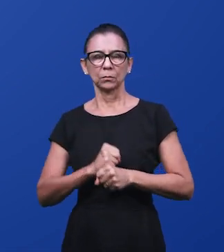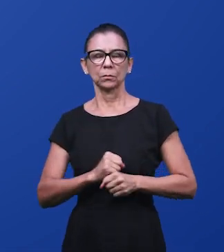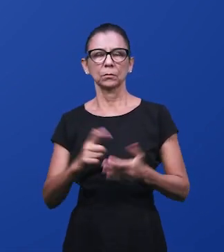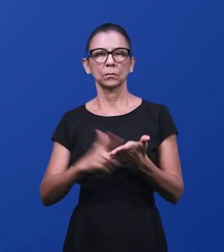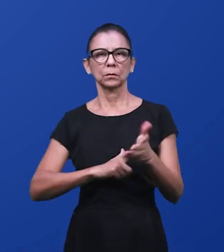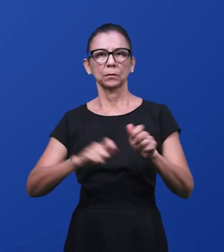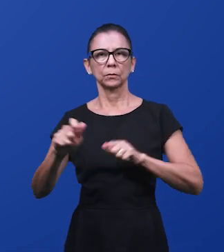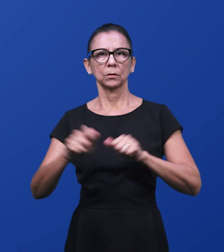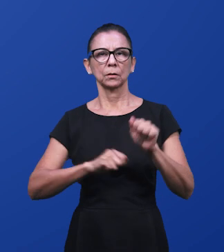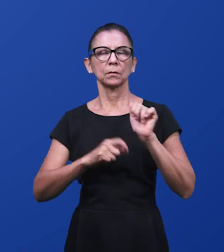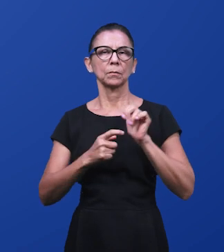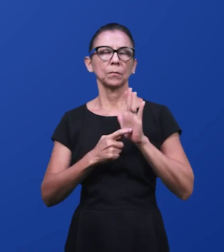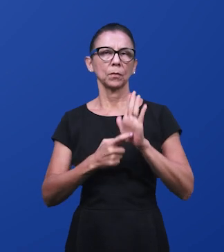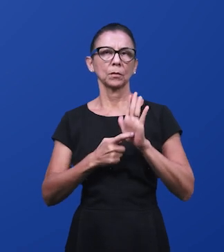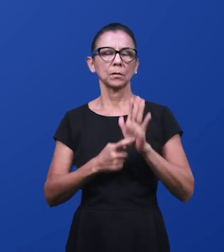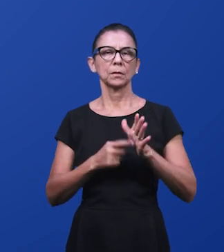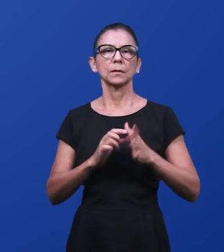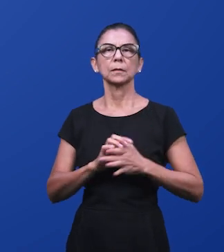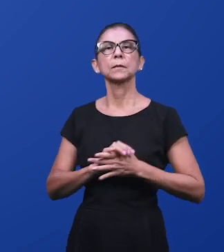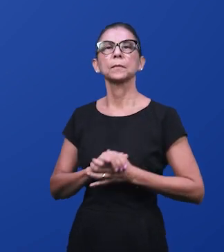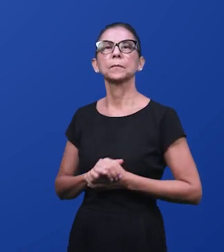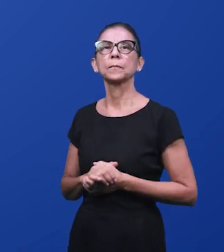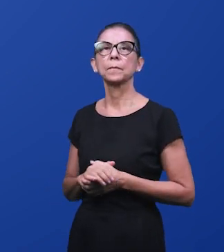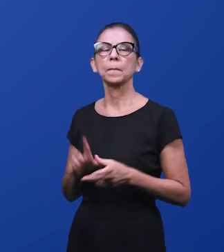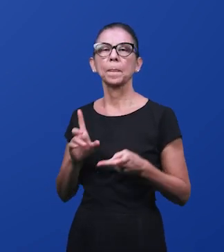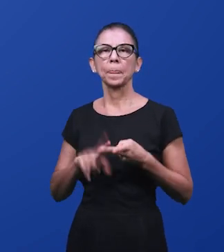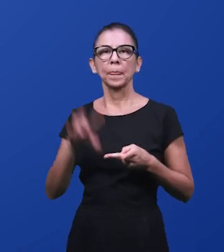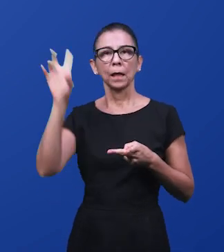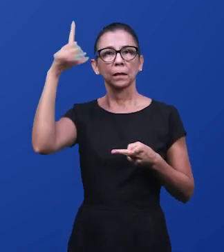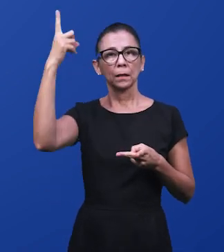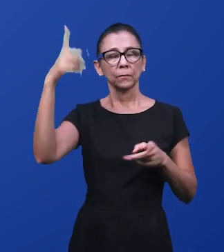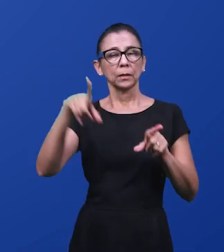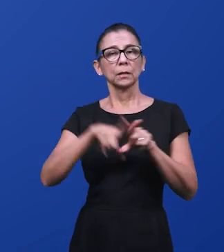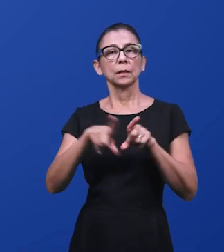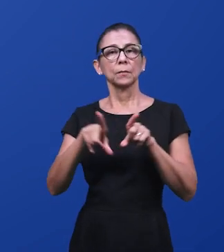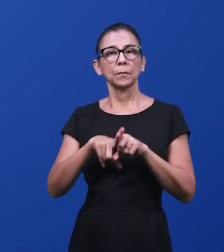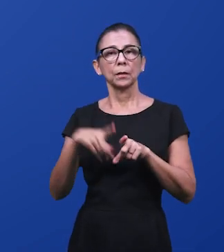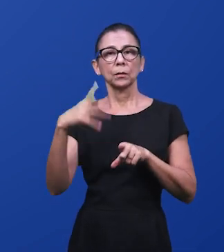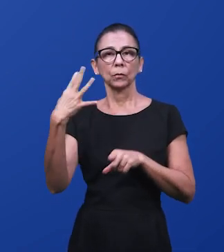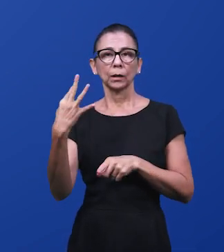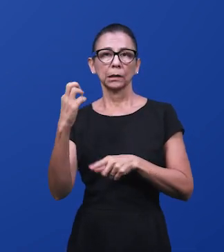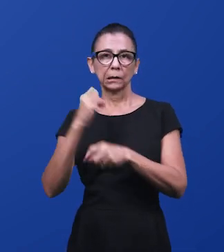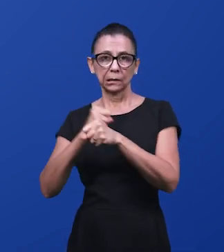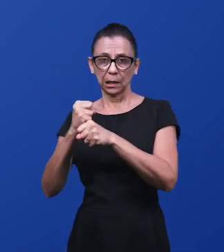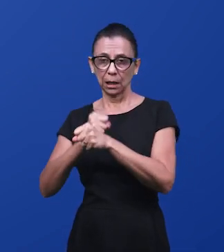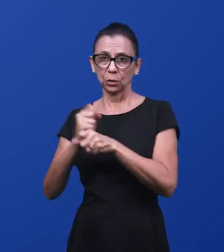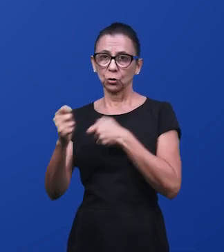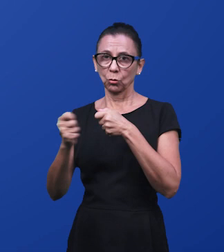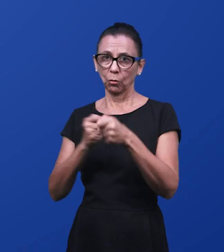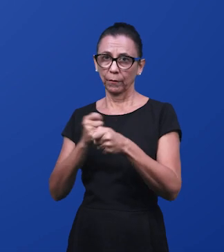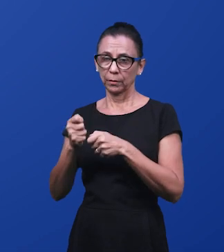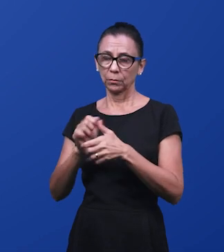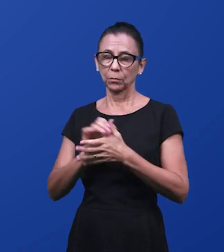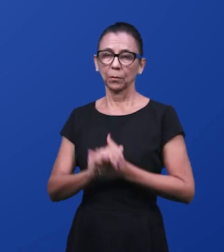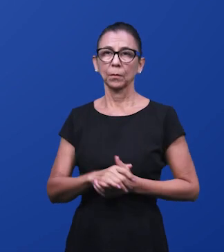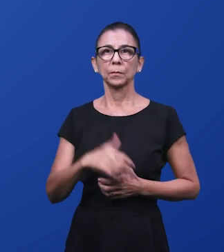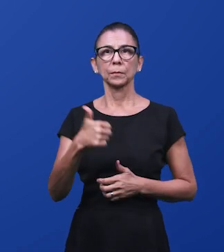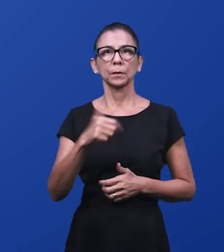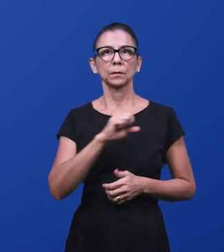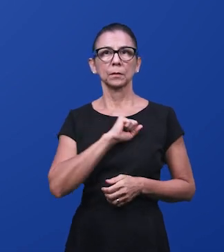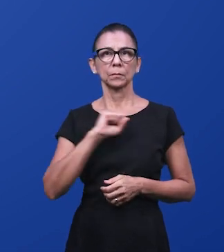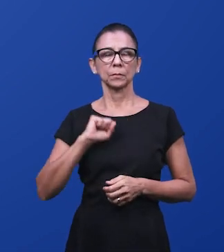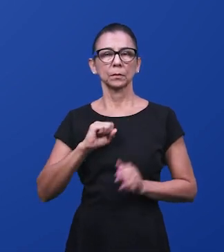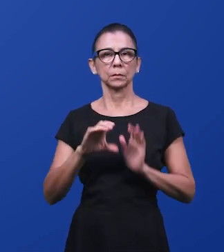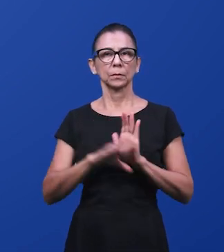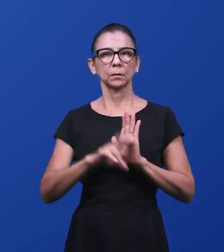40 anos, como nos informa 2 Samuel, capítulo 5, verso 4. Também Salomão reinou